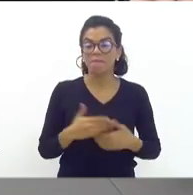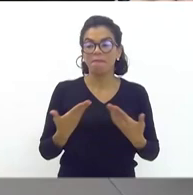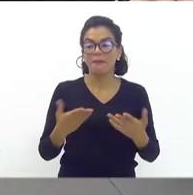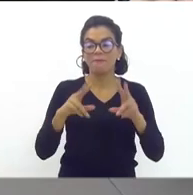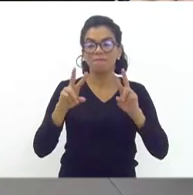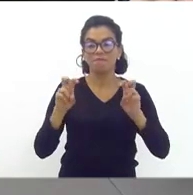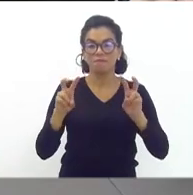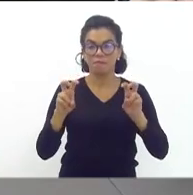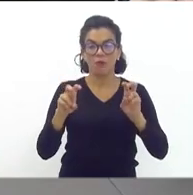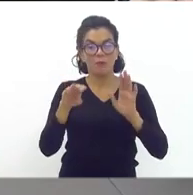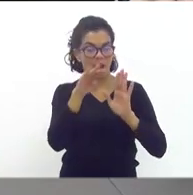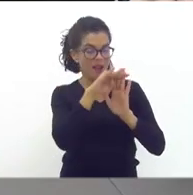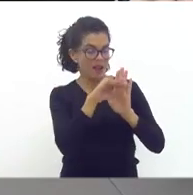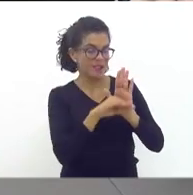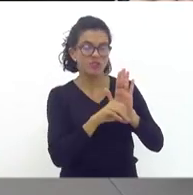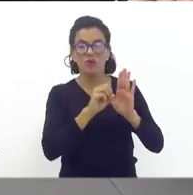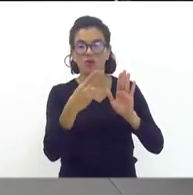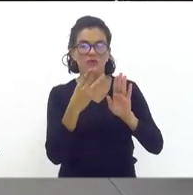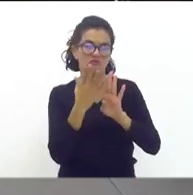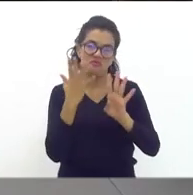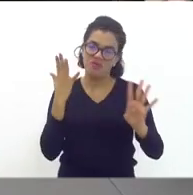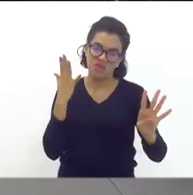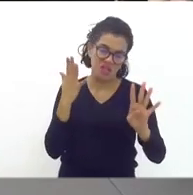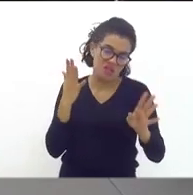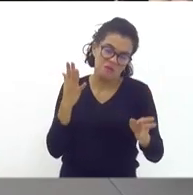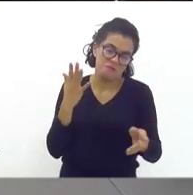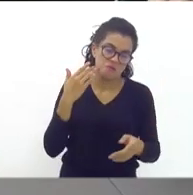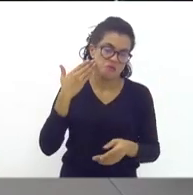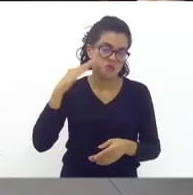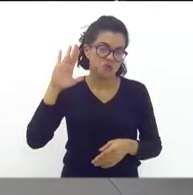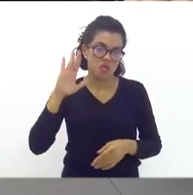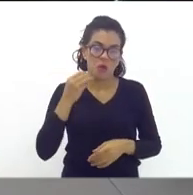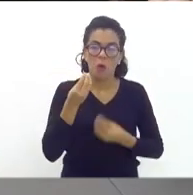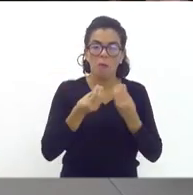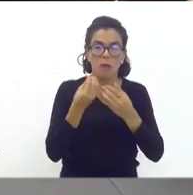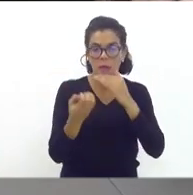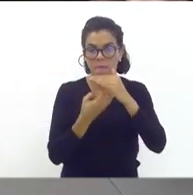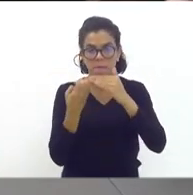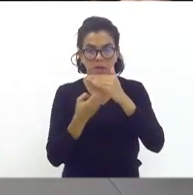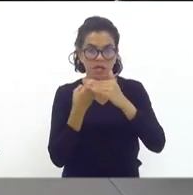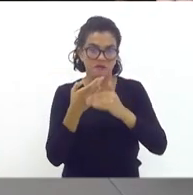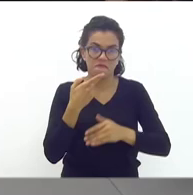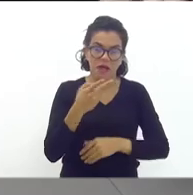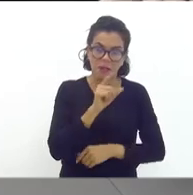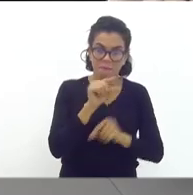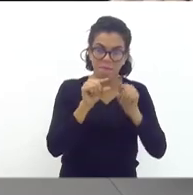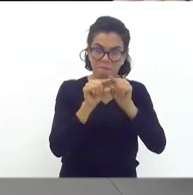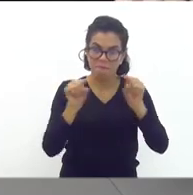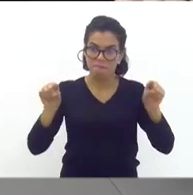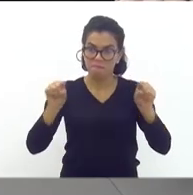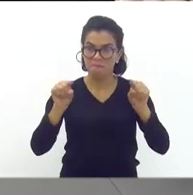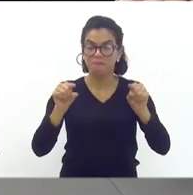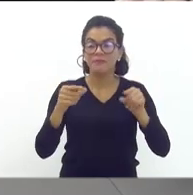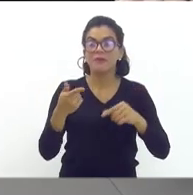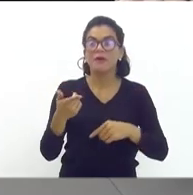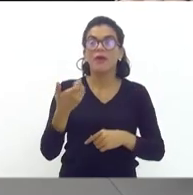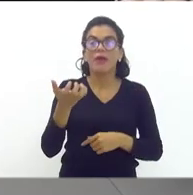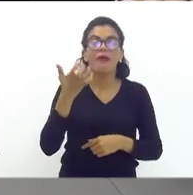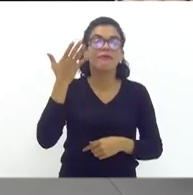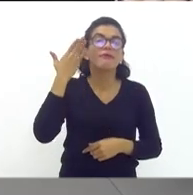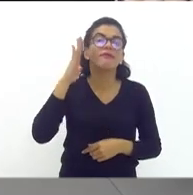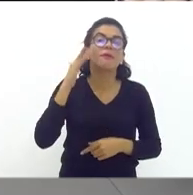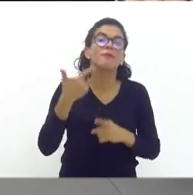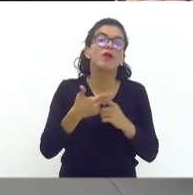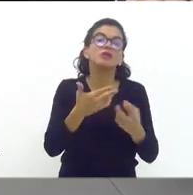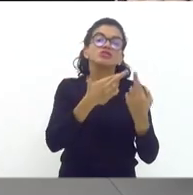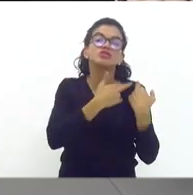a essa lista fila seja lá como a concessionária chame a gente quer é entender porque isso é um pleito